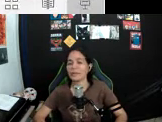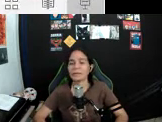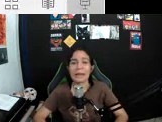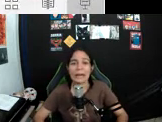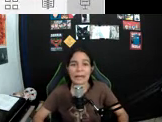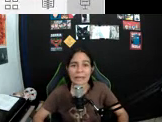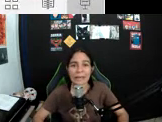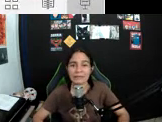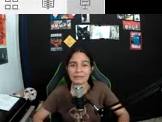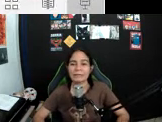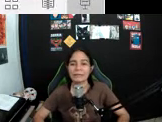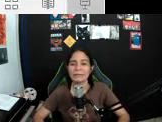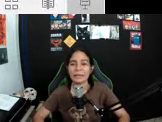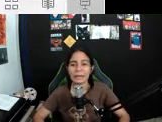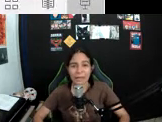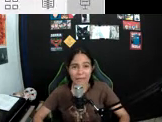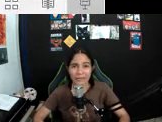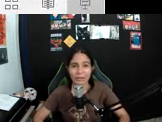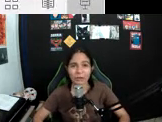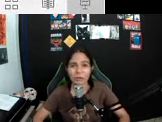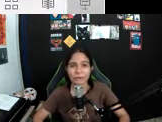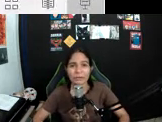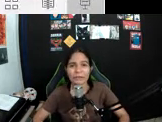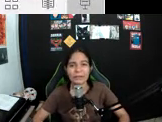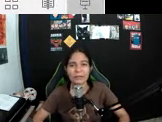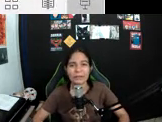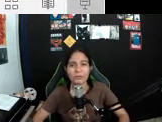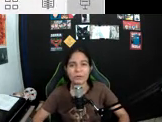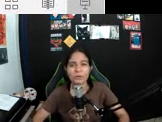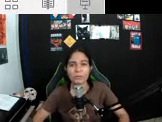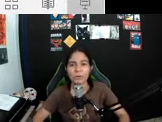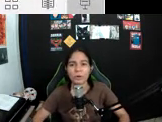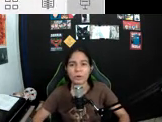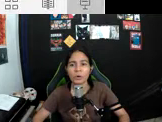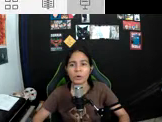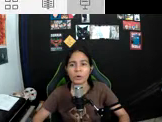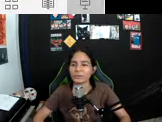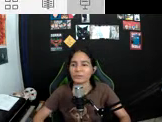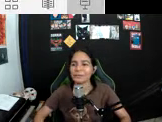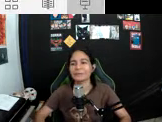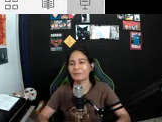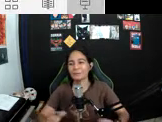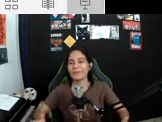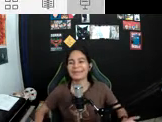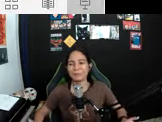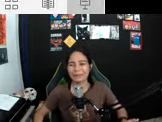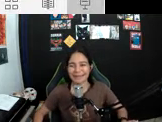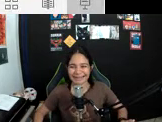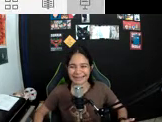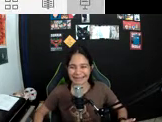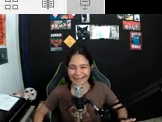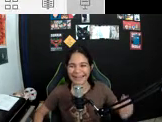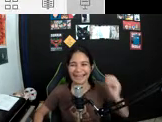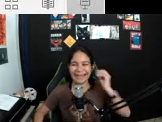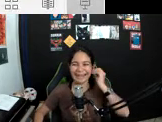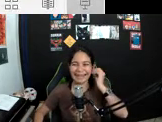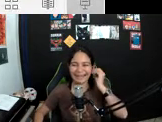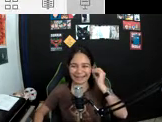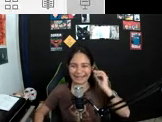Covid aqui no Brasil, o presidente, gente, chegou um vírus aqui, tá matando todo mundo, corram, fiquem em suas casas. Imagine se fizesse